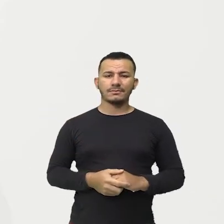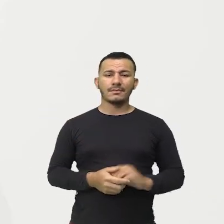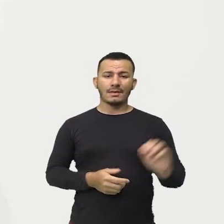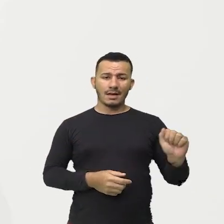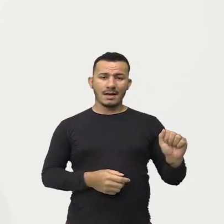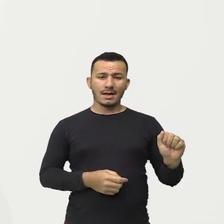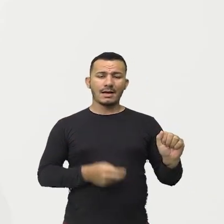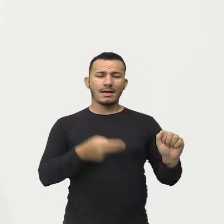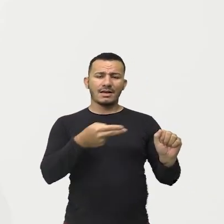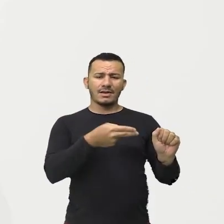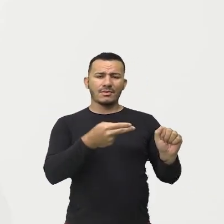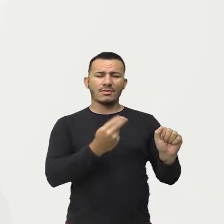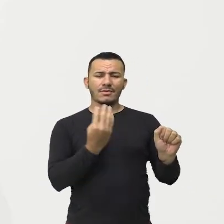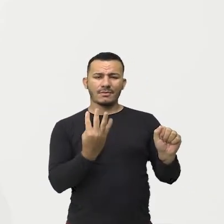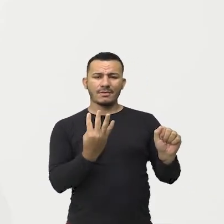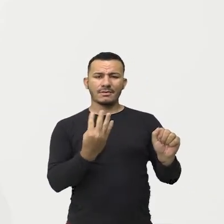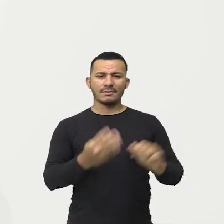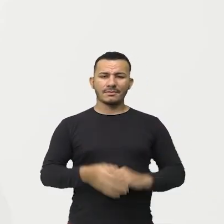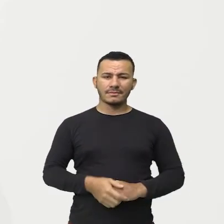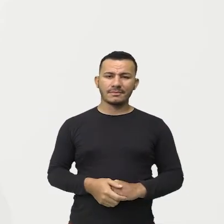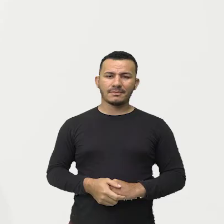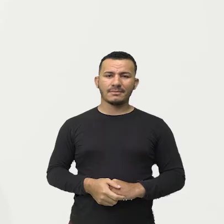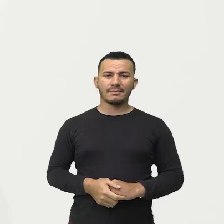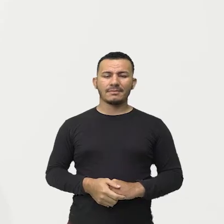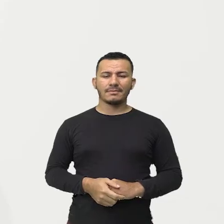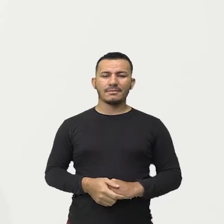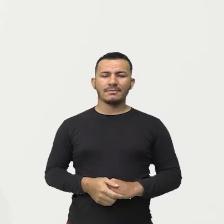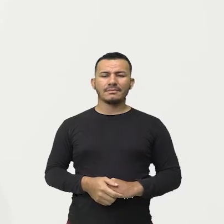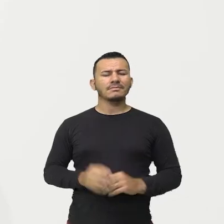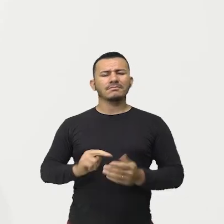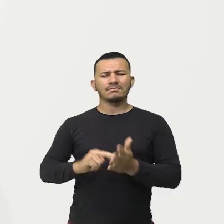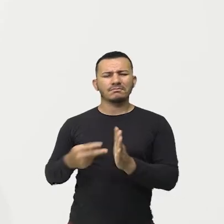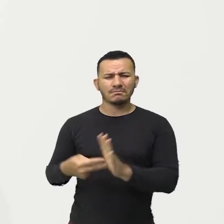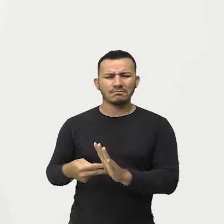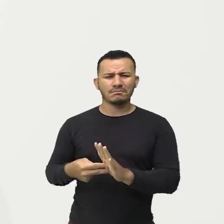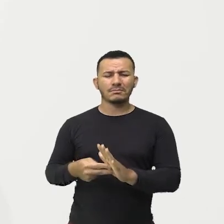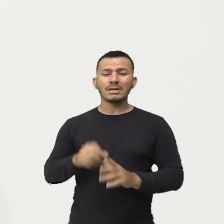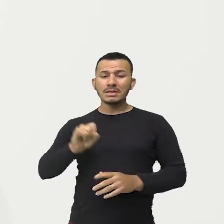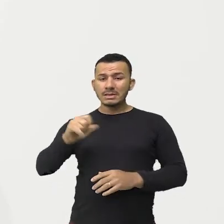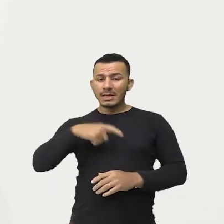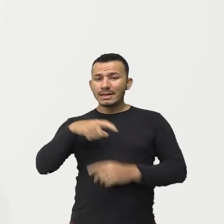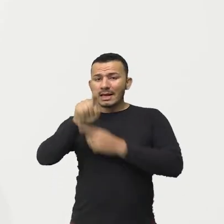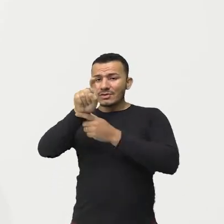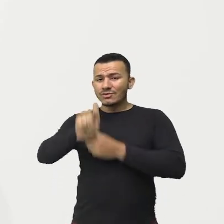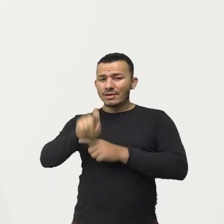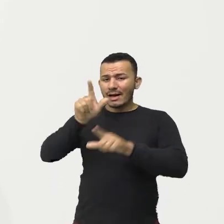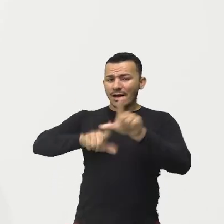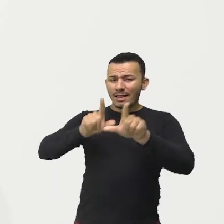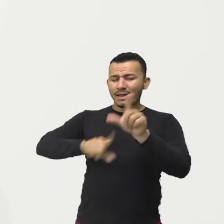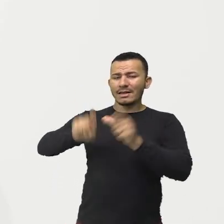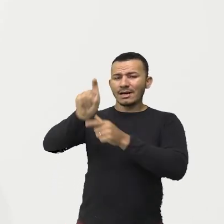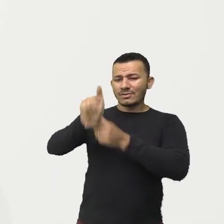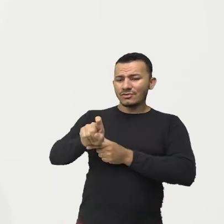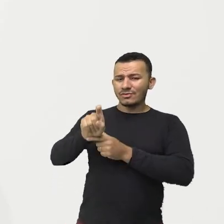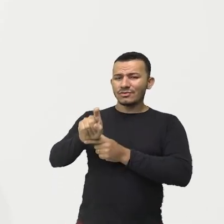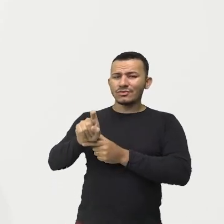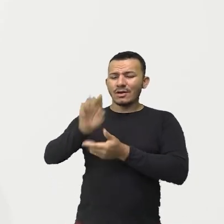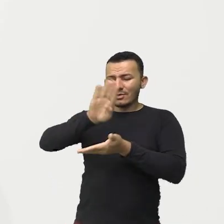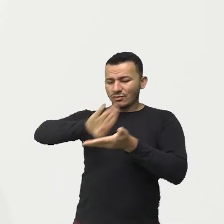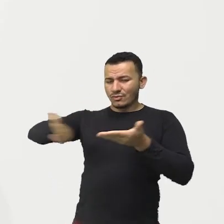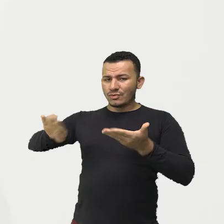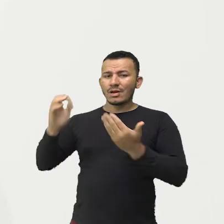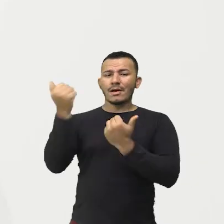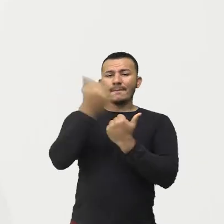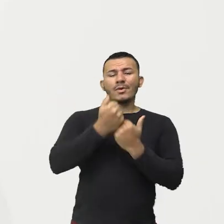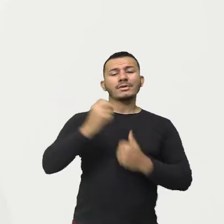e a igual a 4. Quer dizer que aonde tiver o número x, nós vamos substituir por